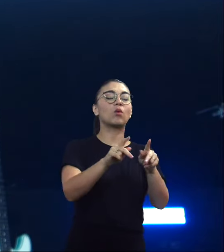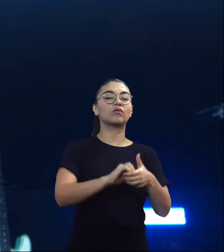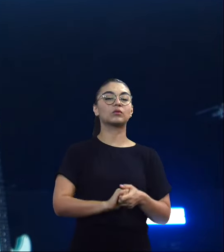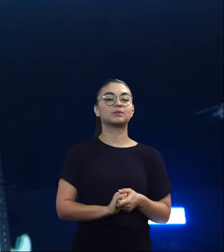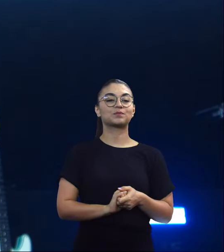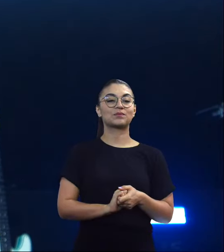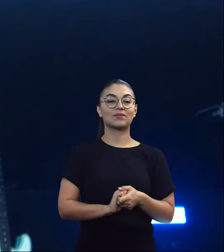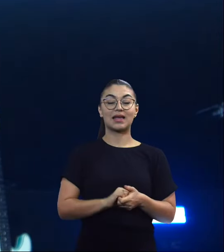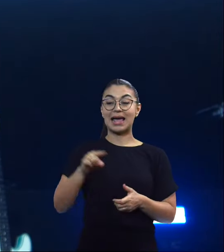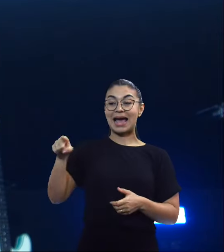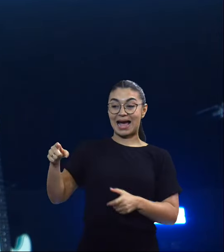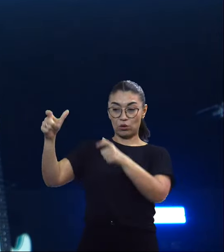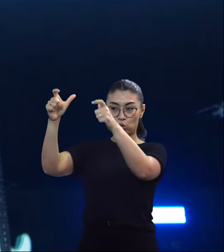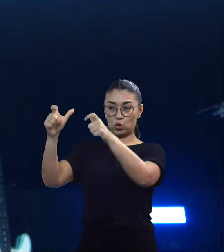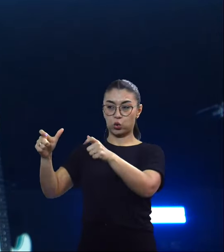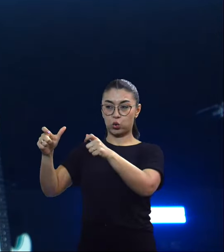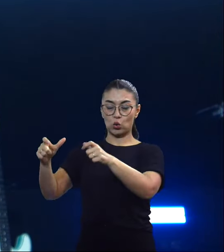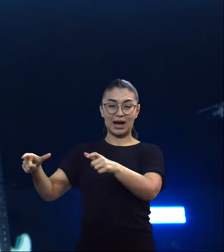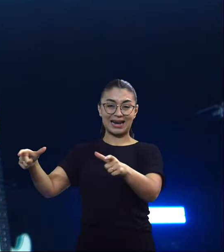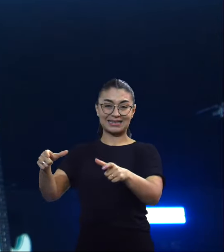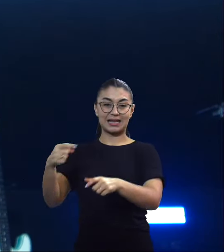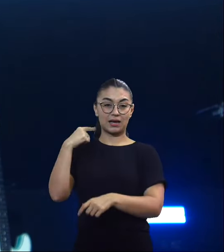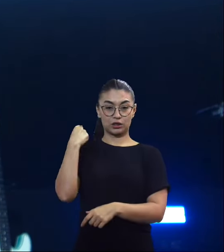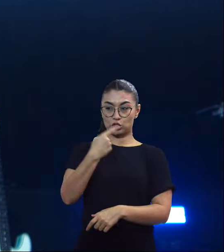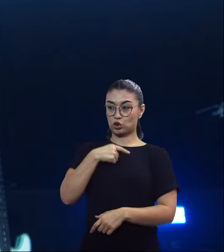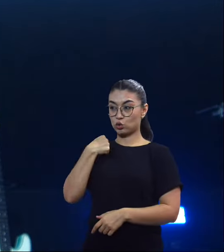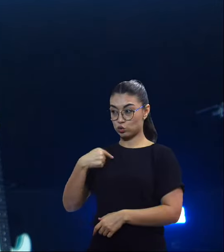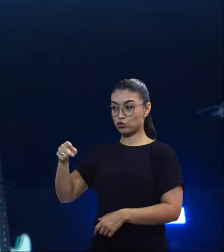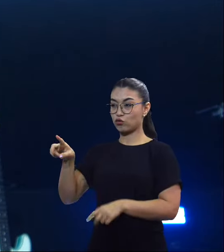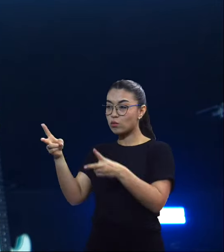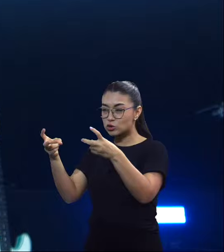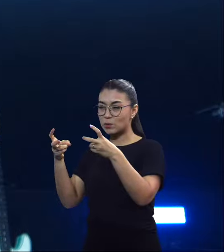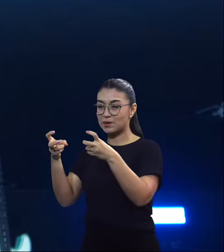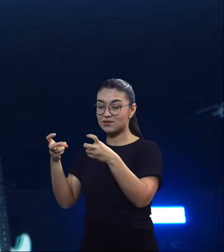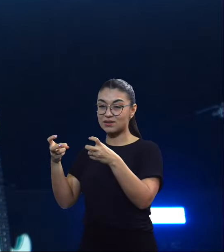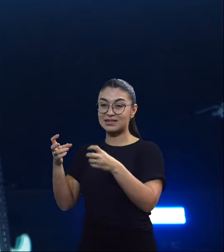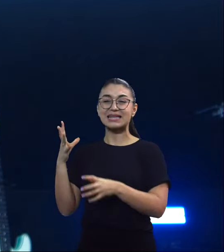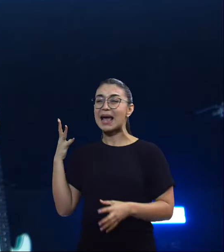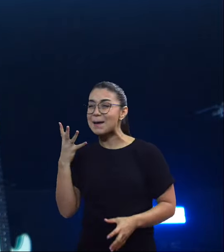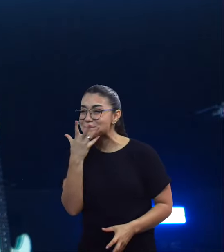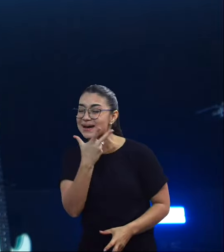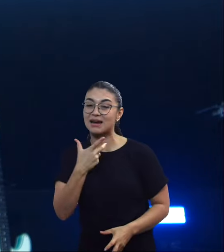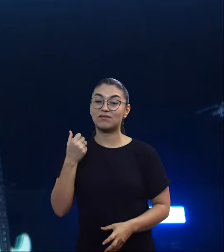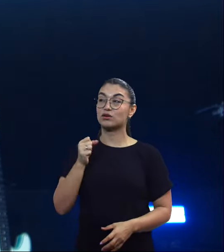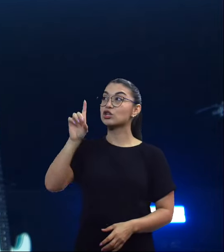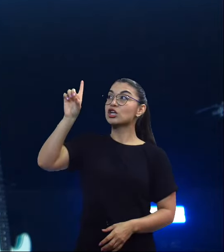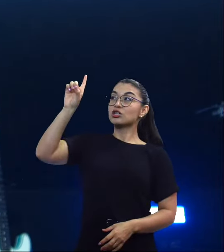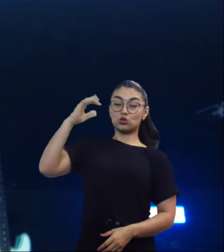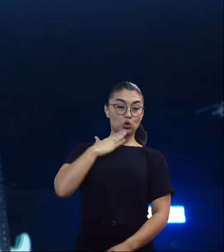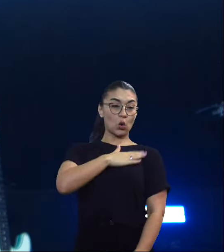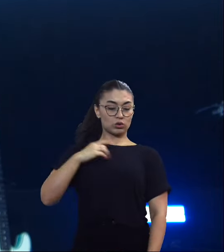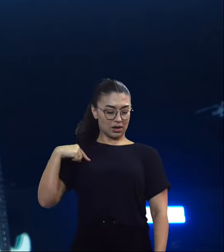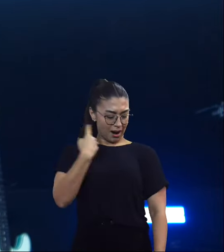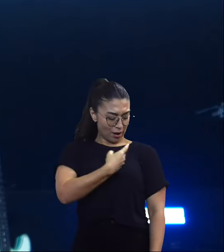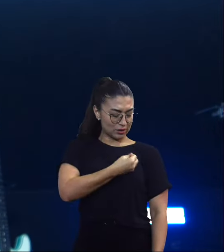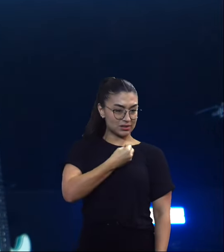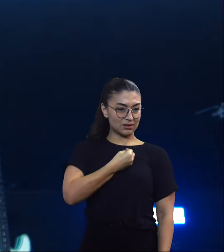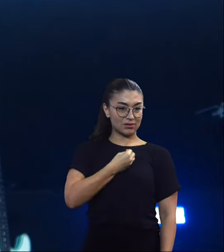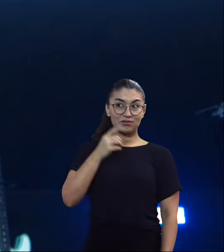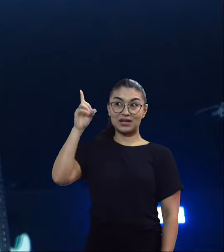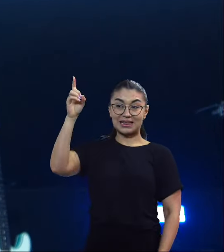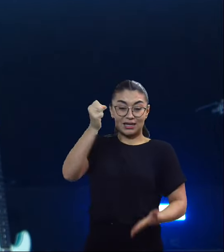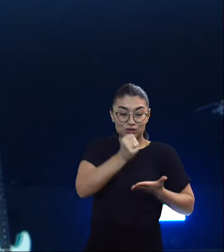a terra que percorremos em missão de reconhecimento é excelente. Se o Senhor se agradar de nós, Ele nos fará entrar nessa